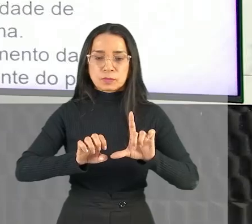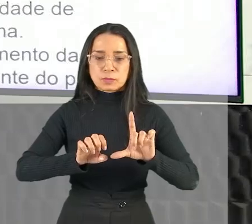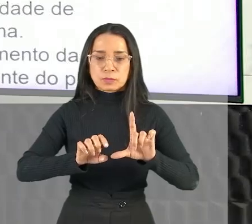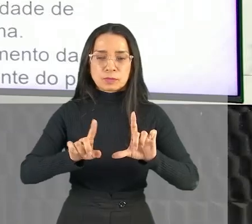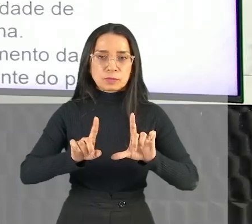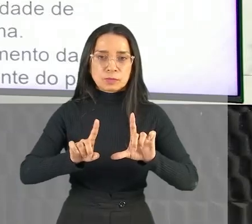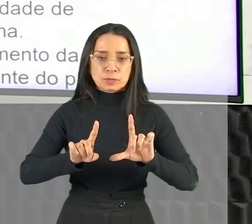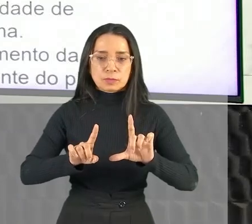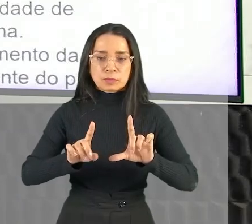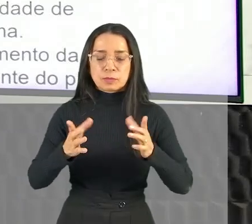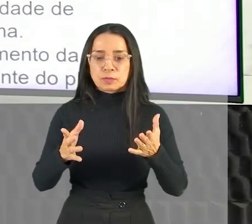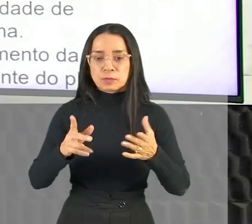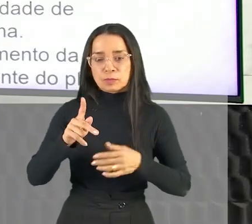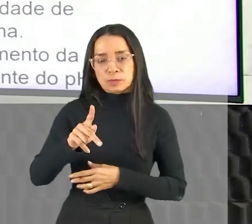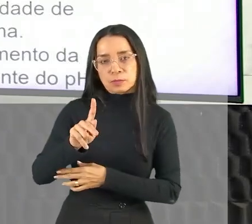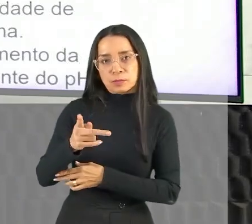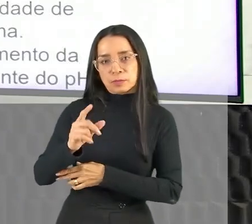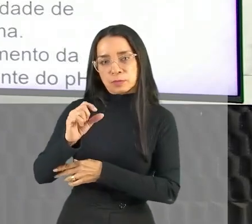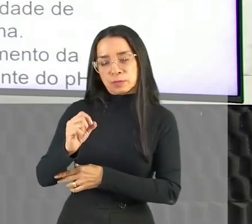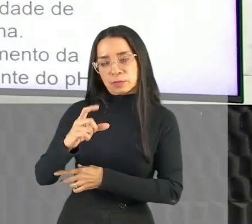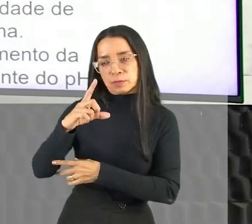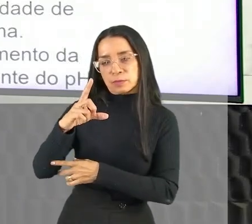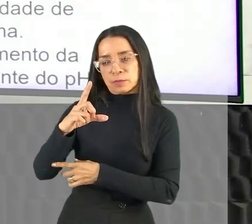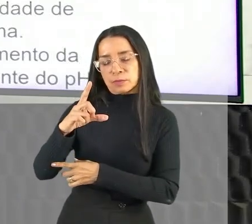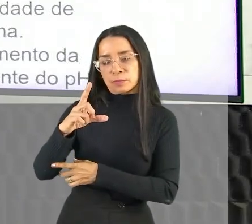Não. Toda vez que o pH aumentou,